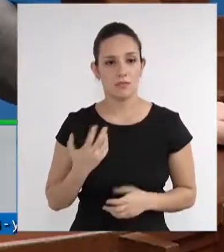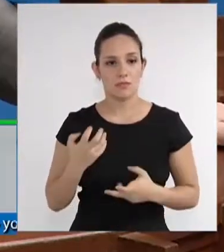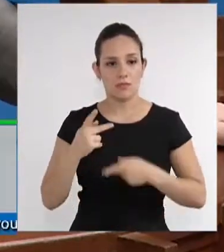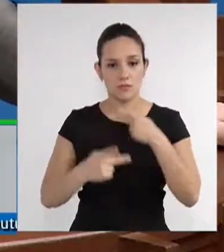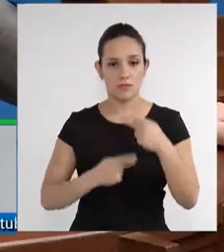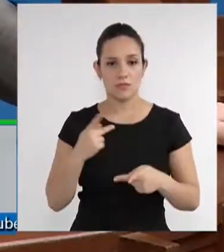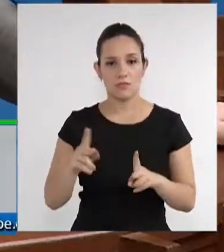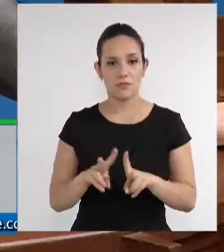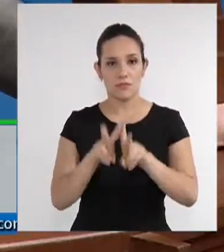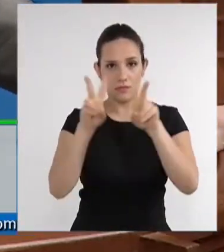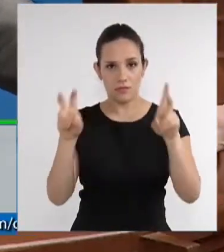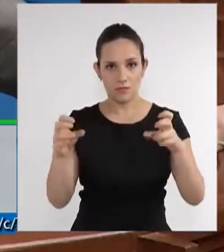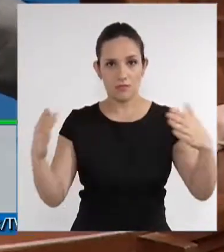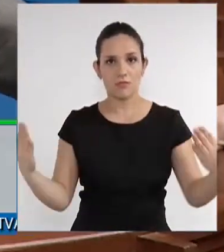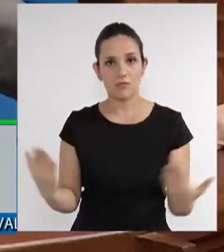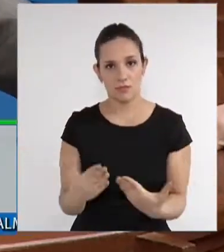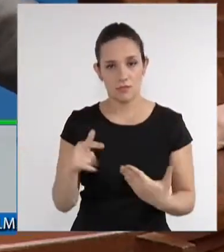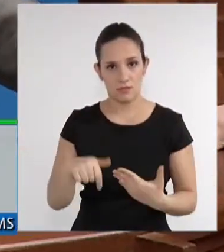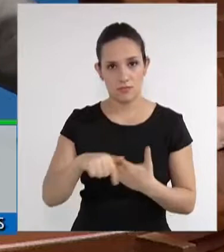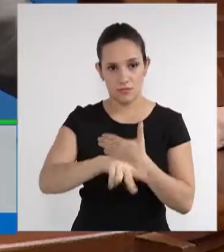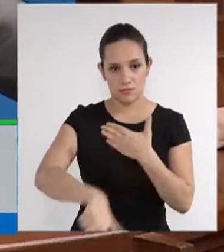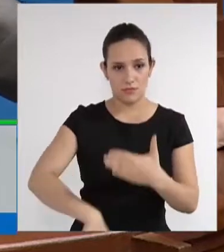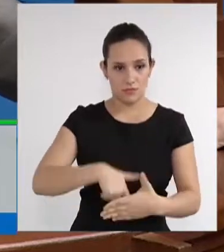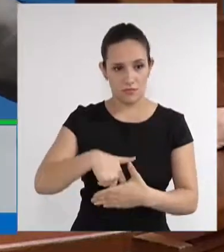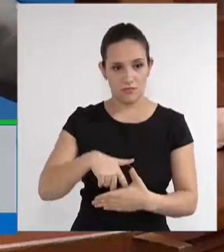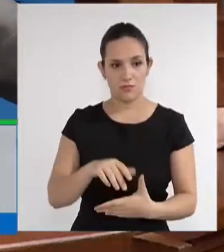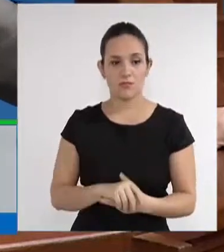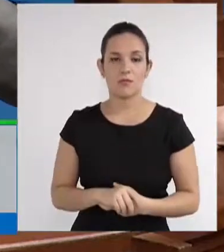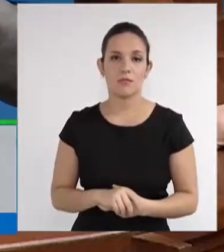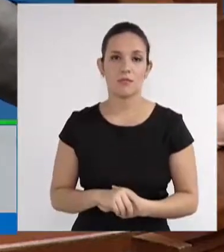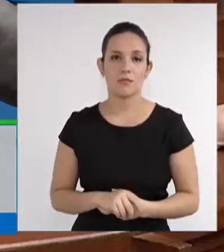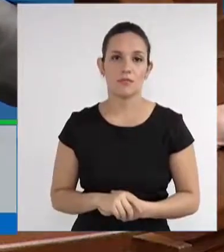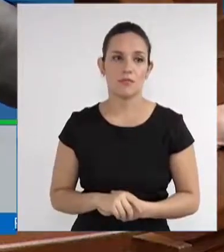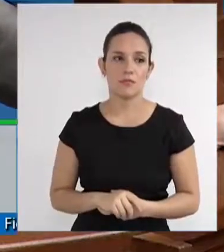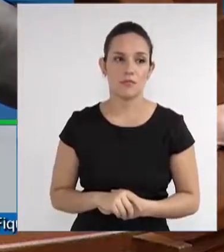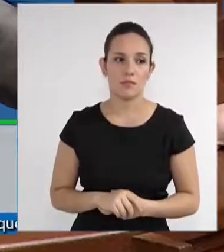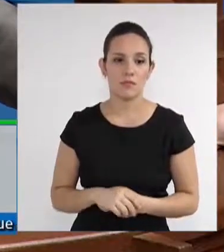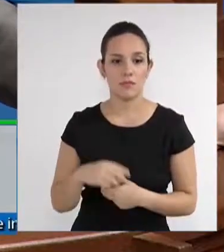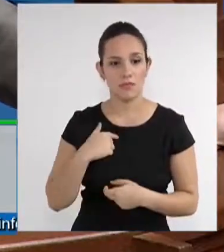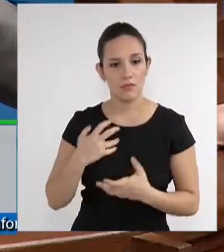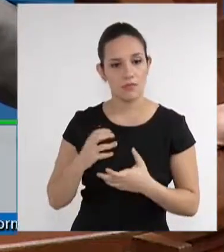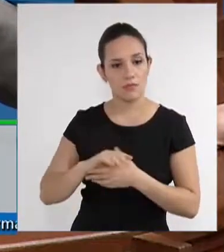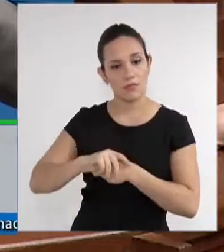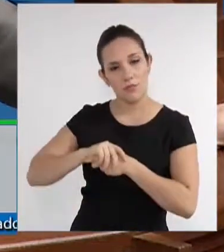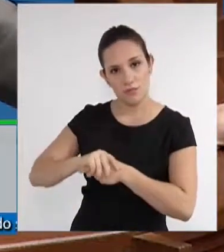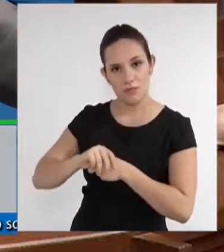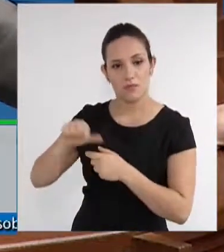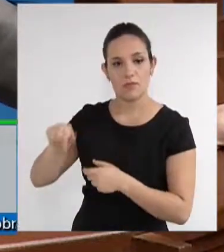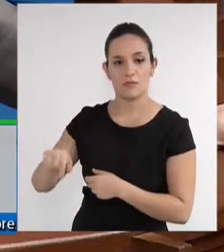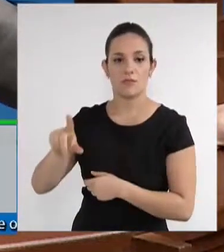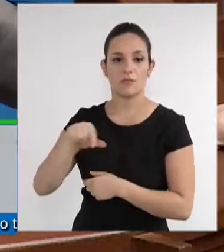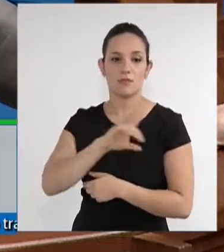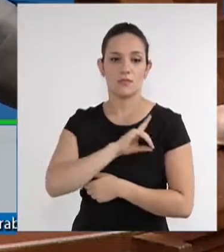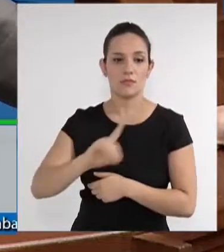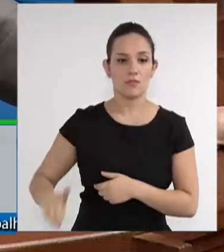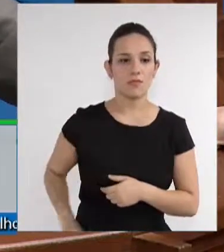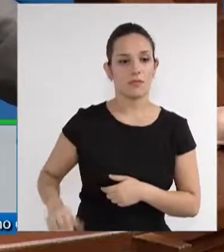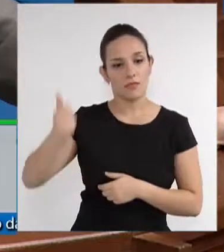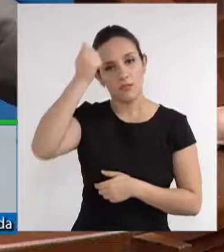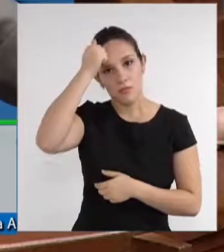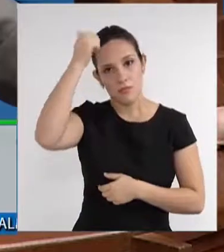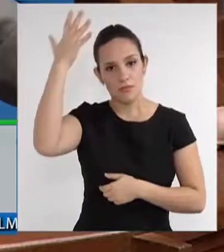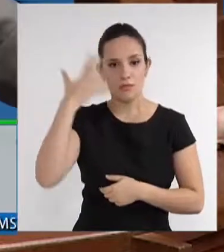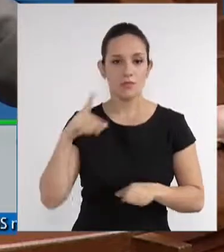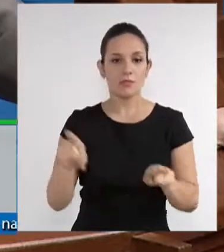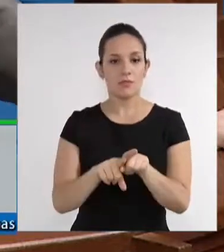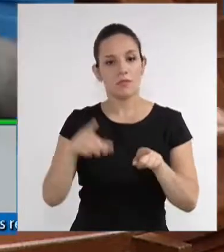trago a essa tribuna, cumprimentando a deputada Antonieta Amorim e quem nos